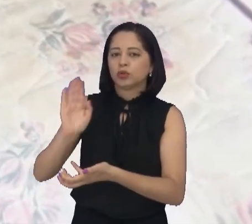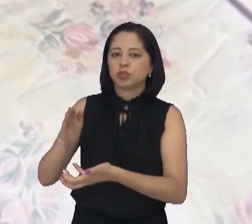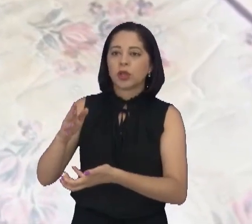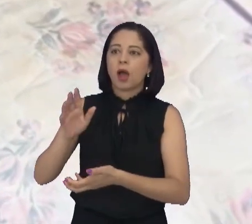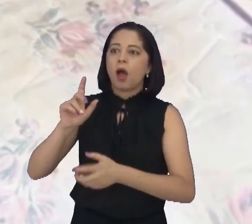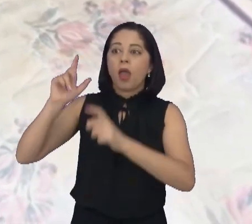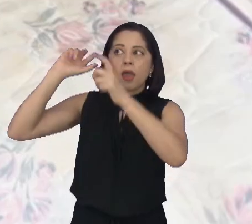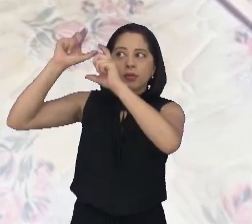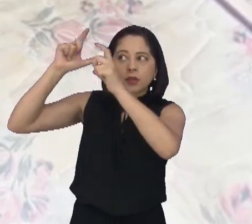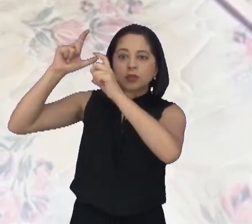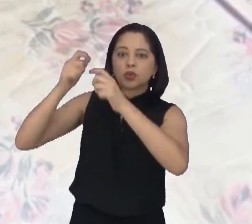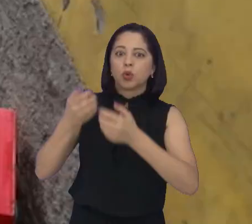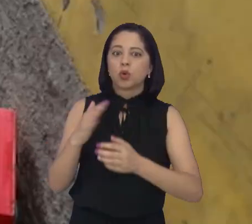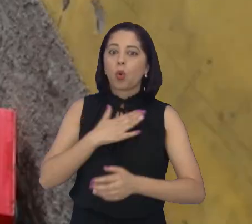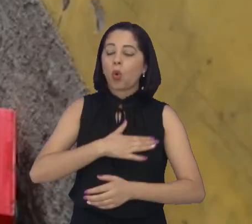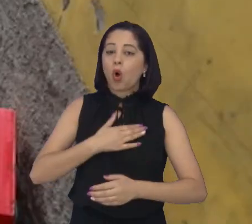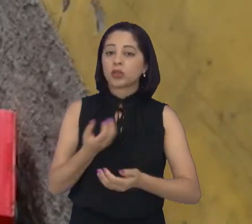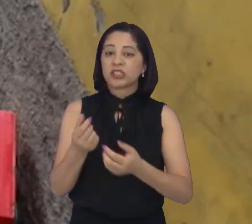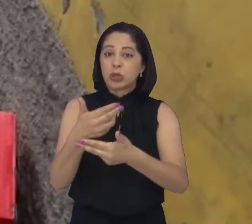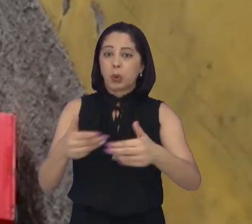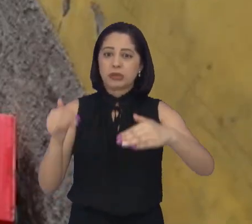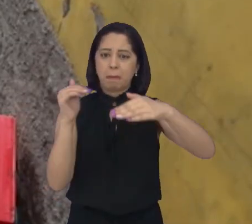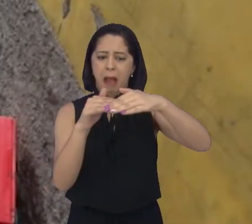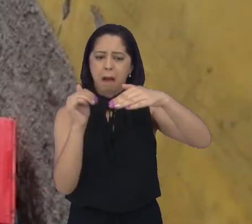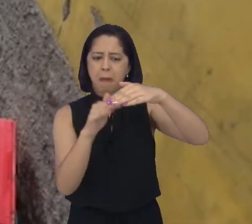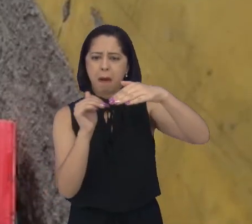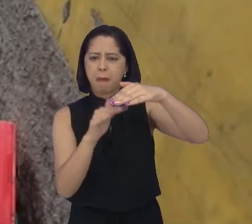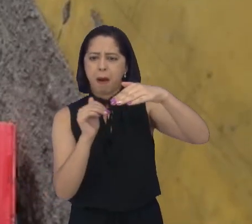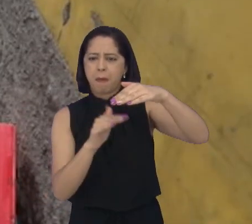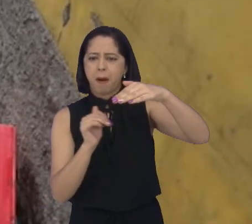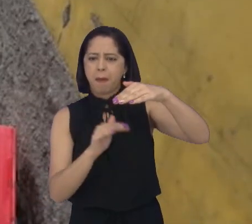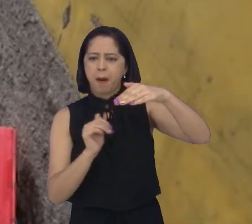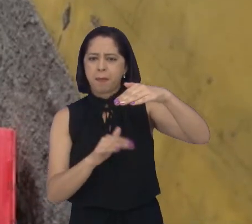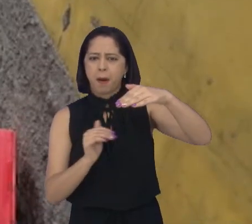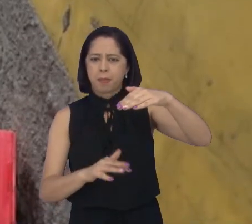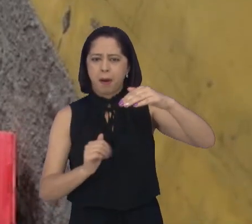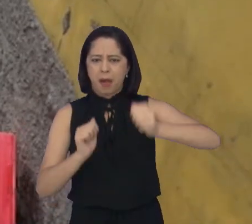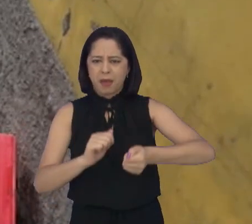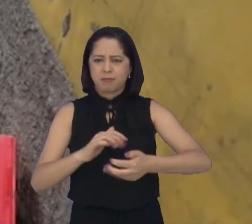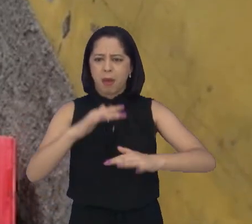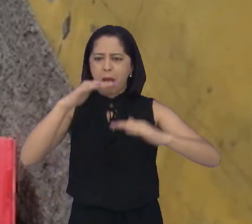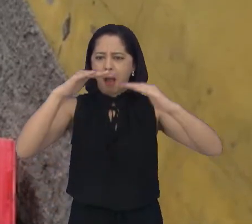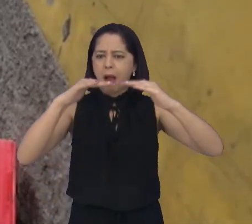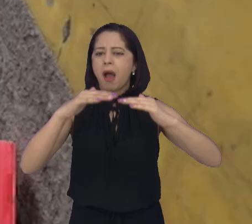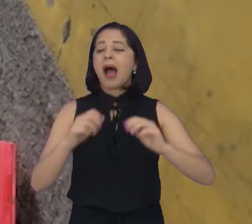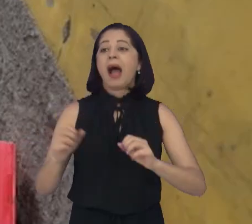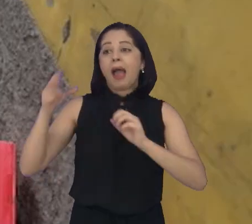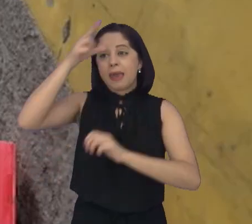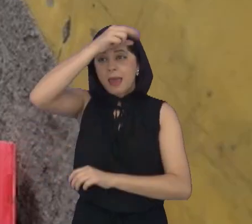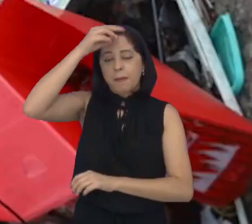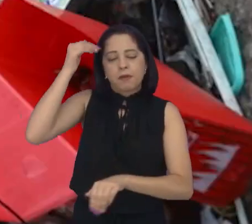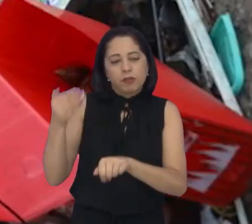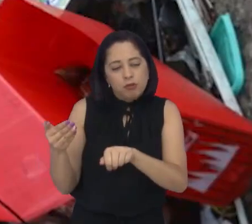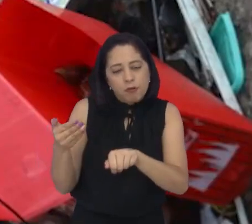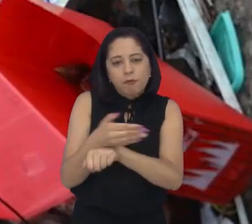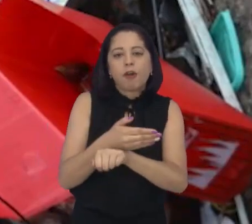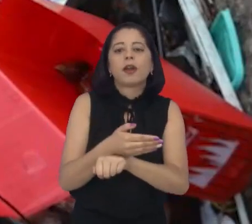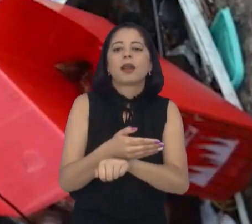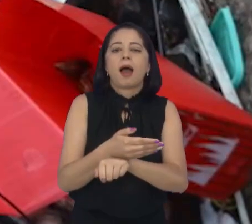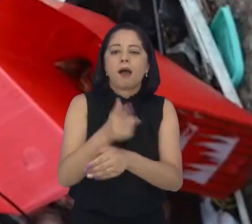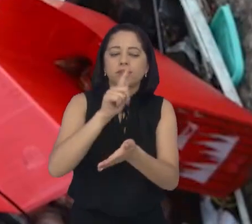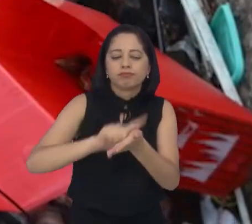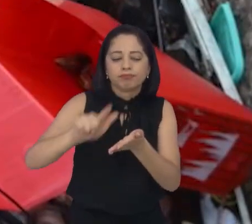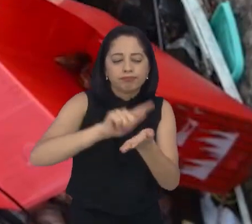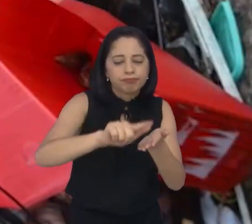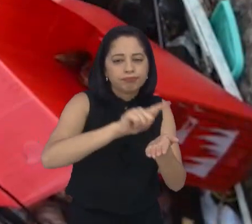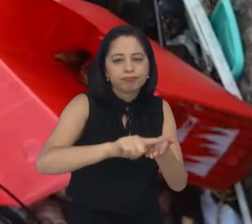muitos resíduos e por 2 momentos isso aconteceu. Então a prefeitura adentrou o imóvel, fez uma limpeza, passou-se alguns